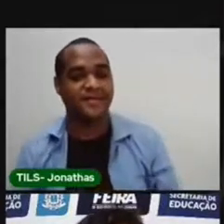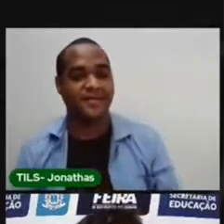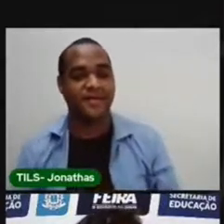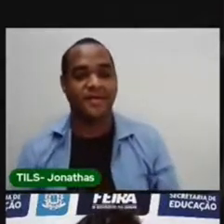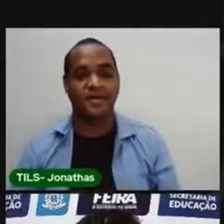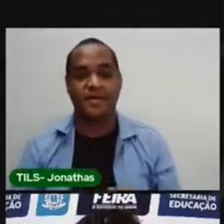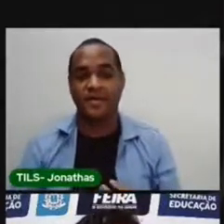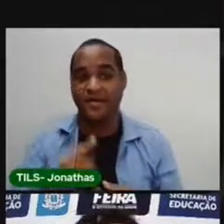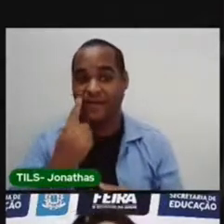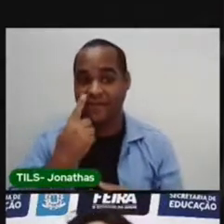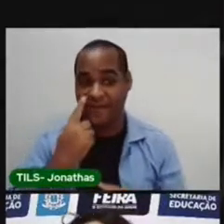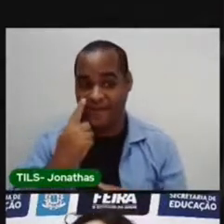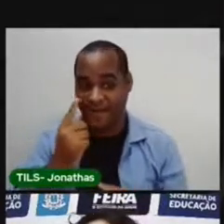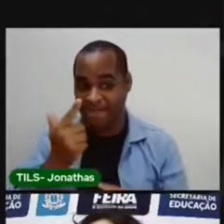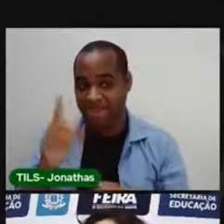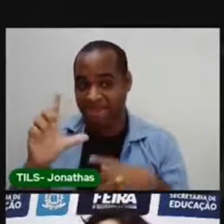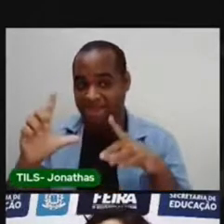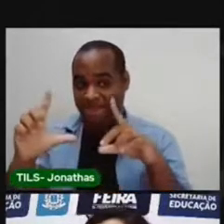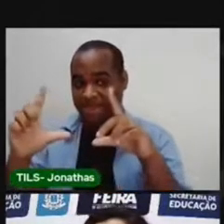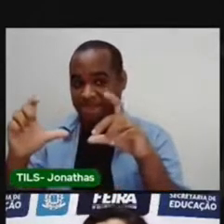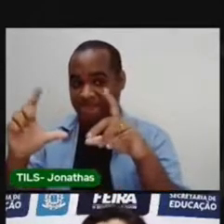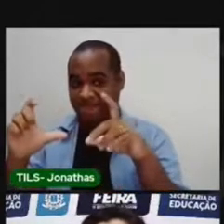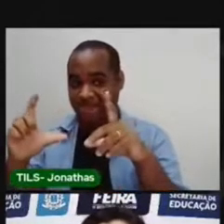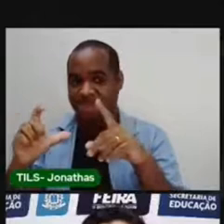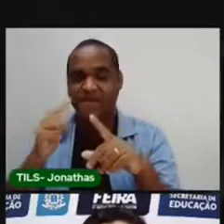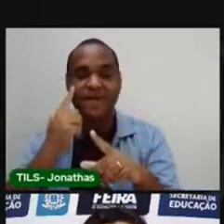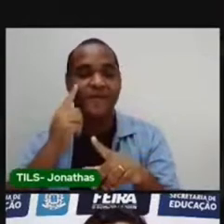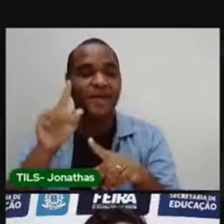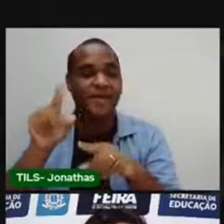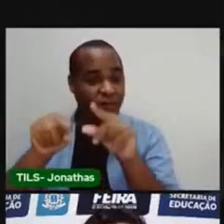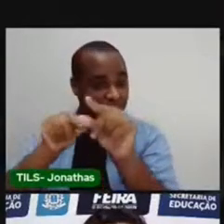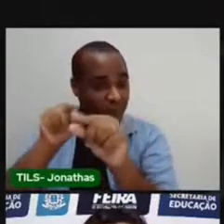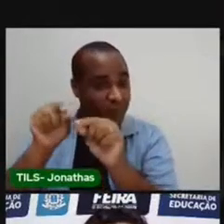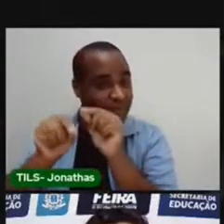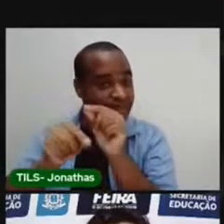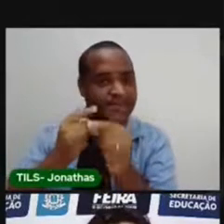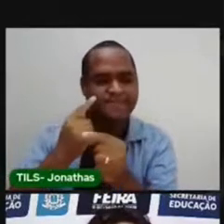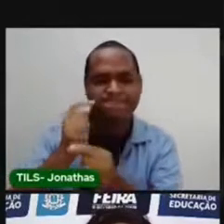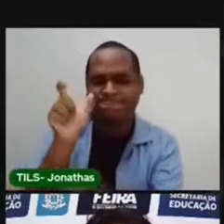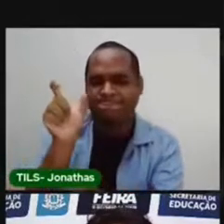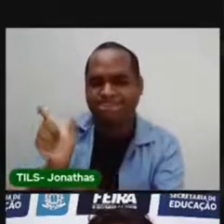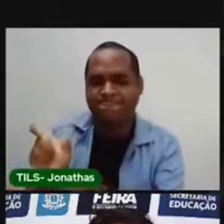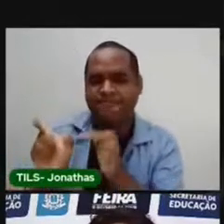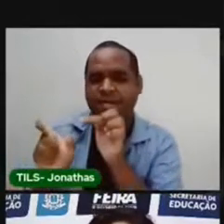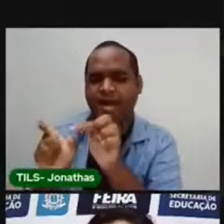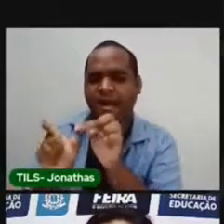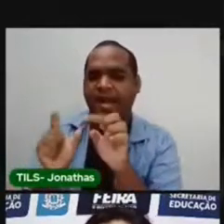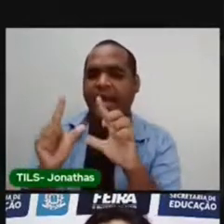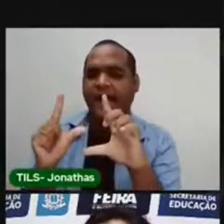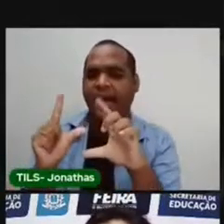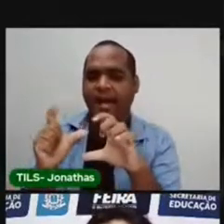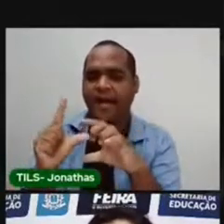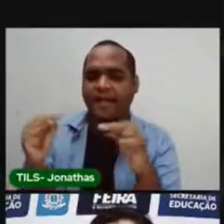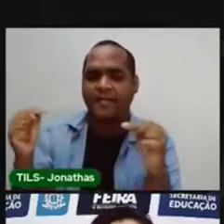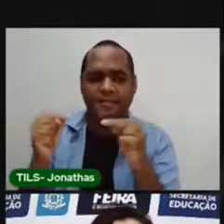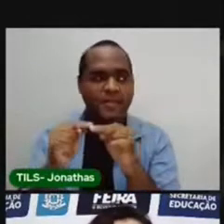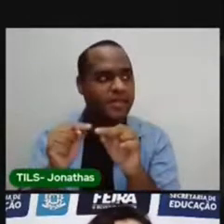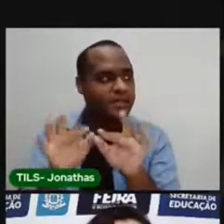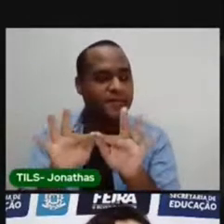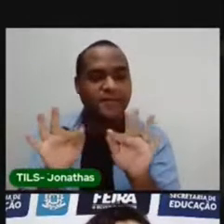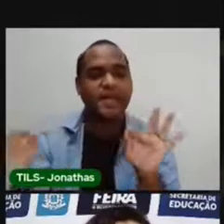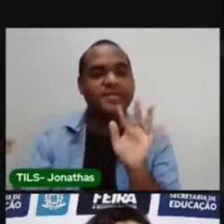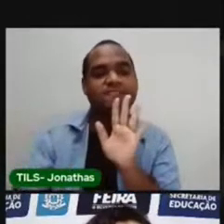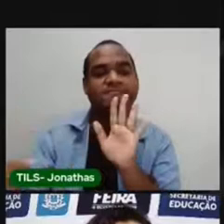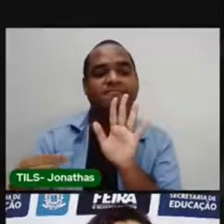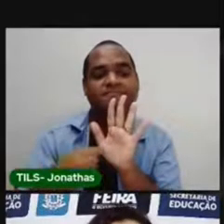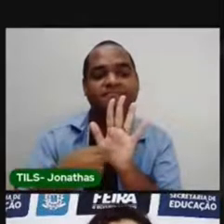Volta no banco de imagem, vê qual é o personagem ali, a imagem que vai completar.